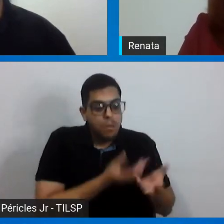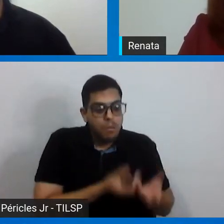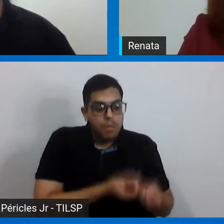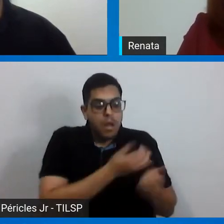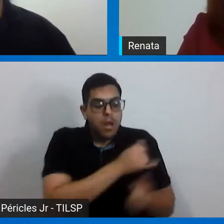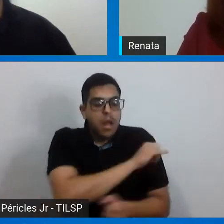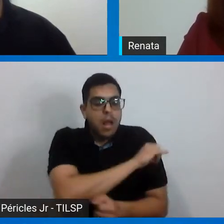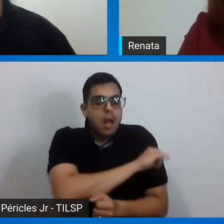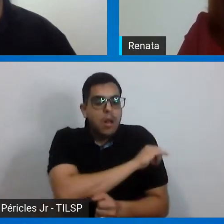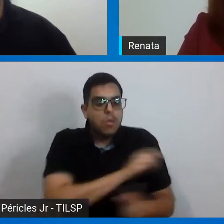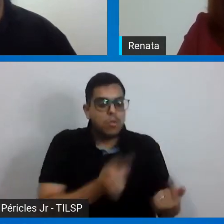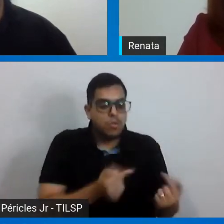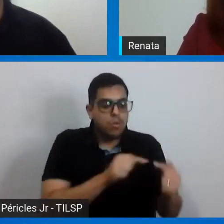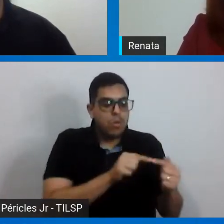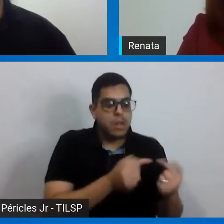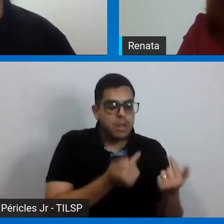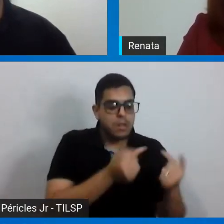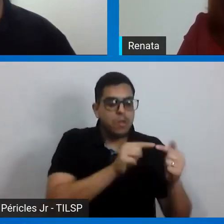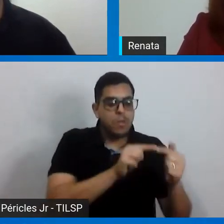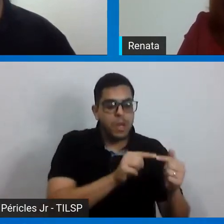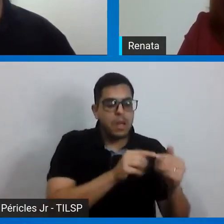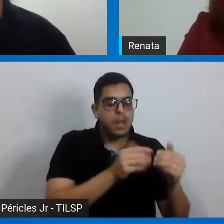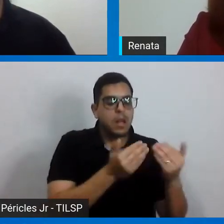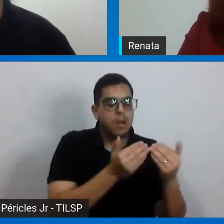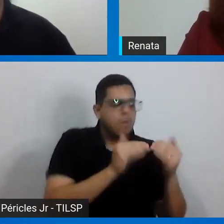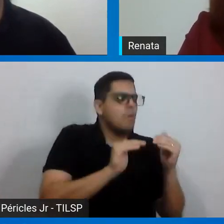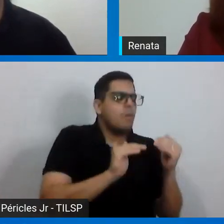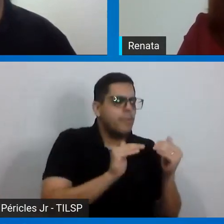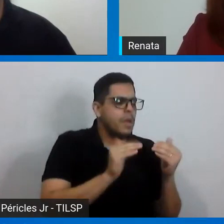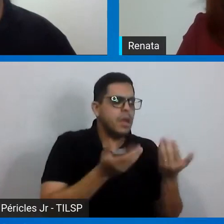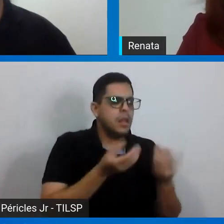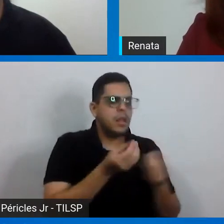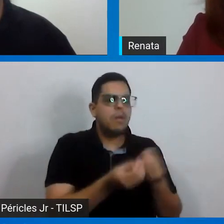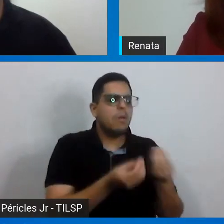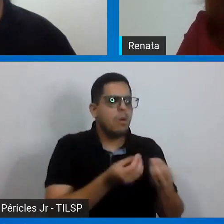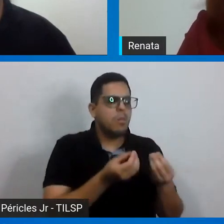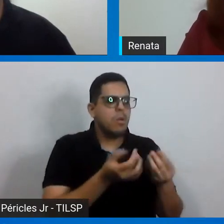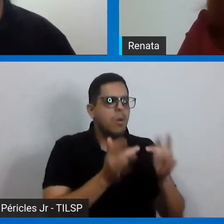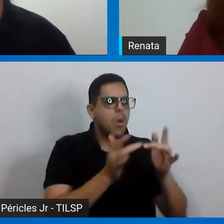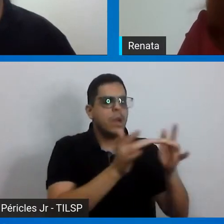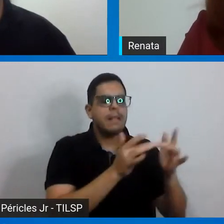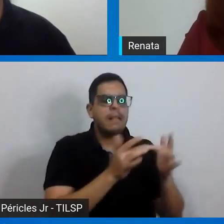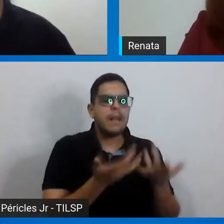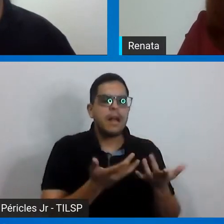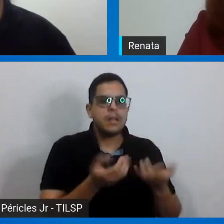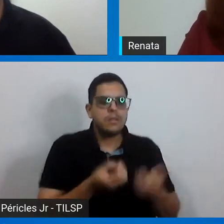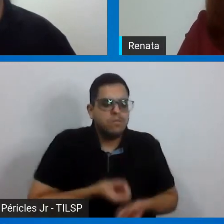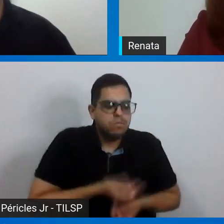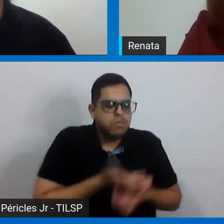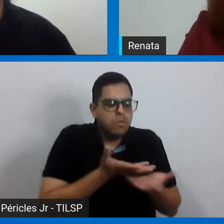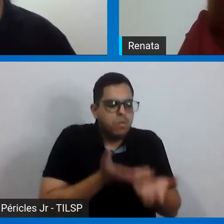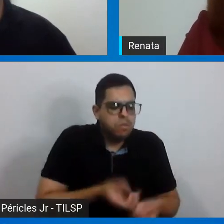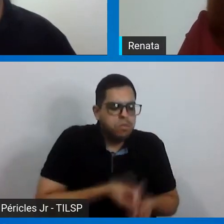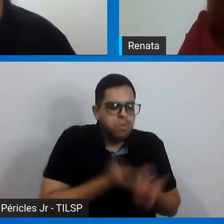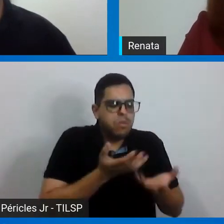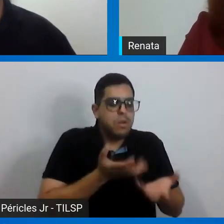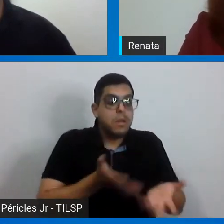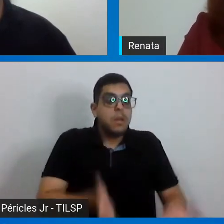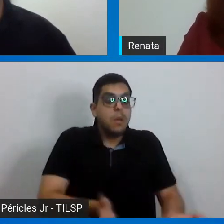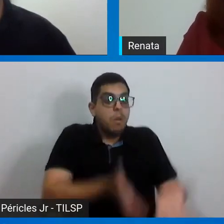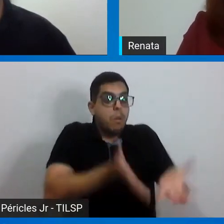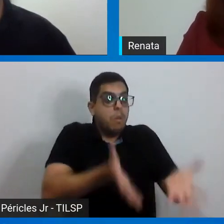posicionamento de que forma a minha proposta pode mobilizar e para que esse aluno possa se